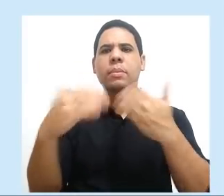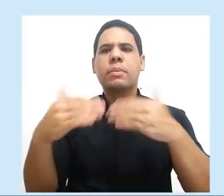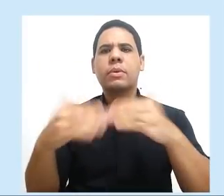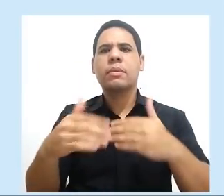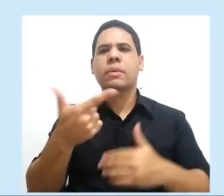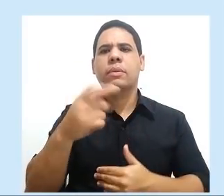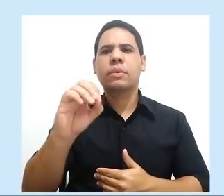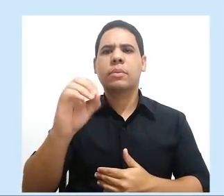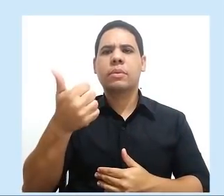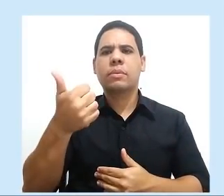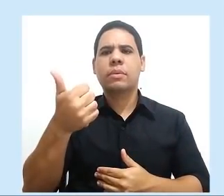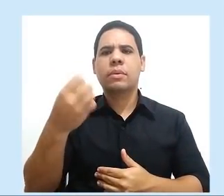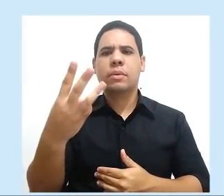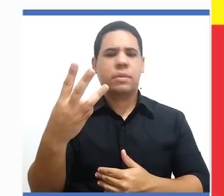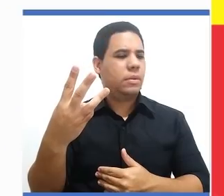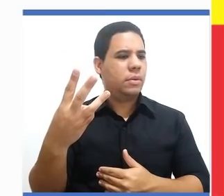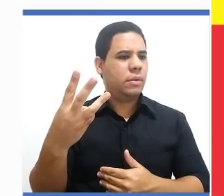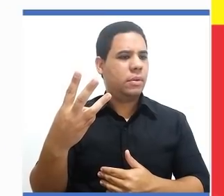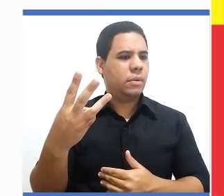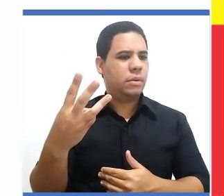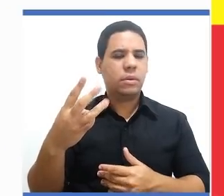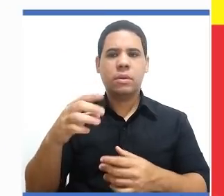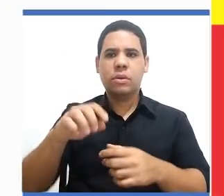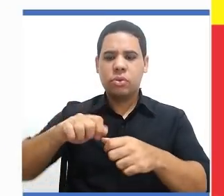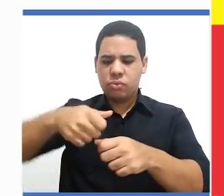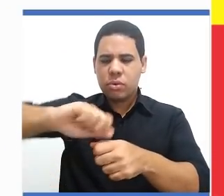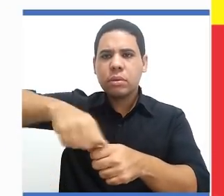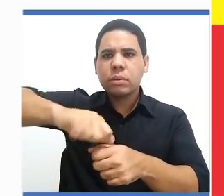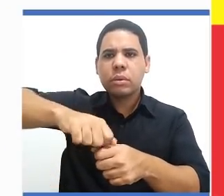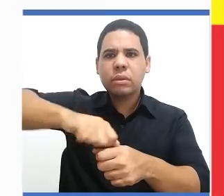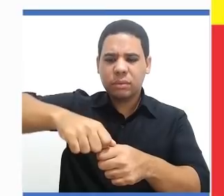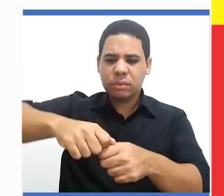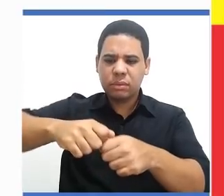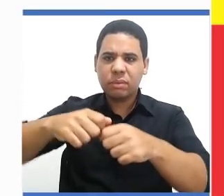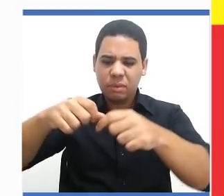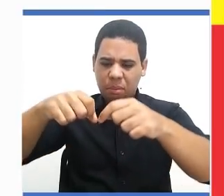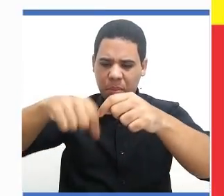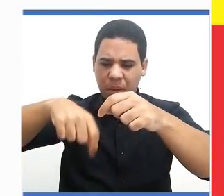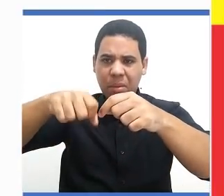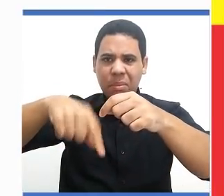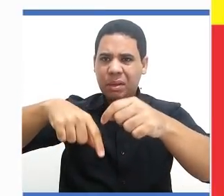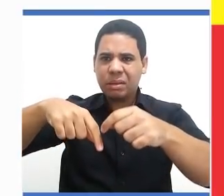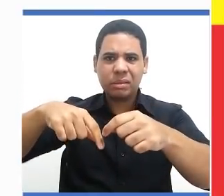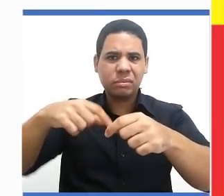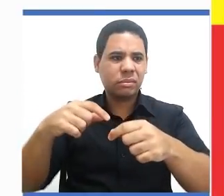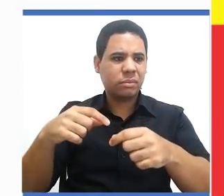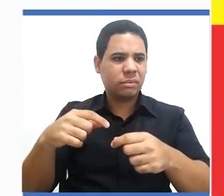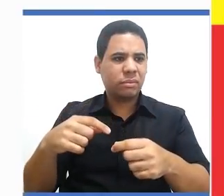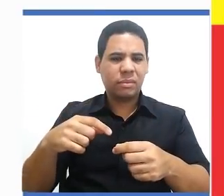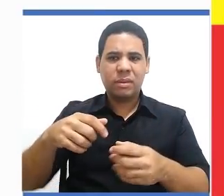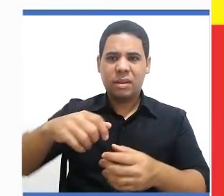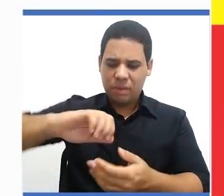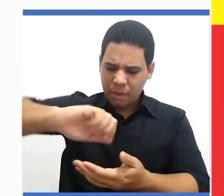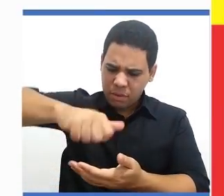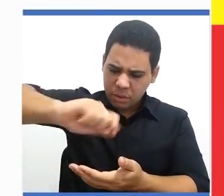representa. Ok? Enem 2013. Uma torneira não foi